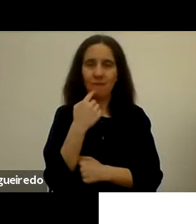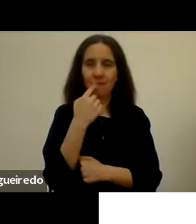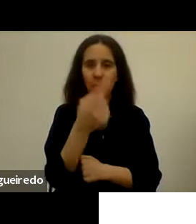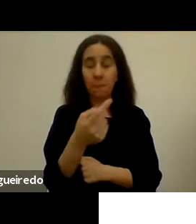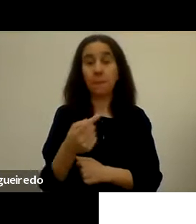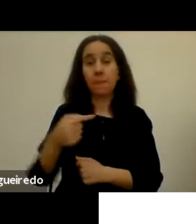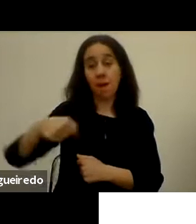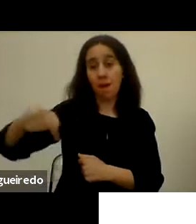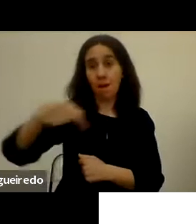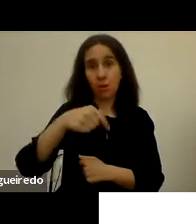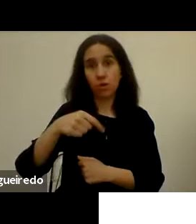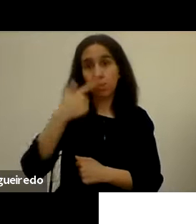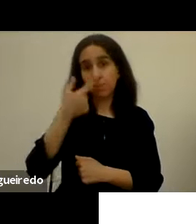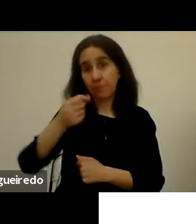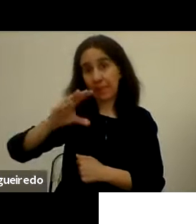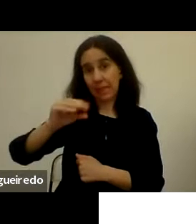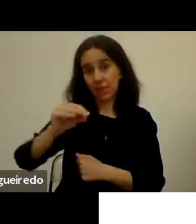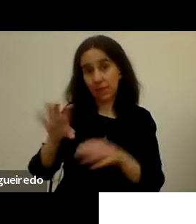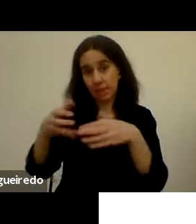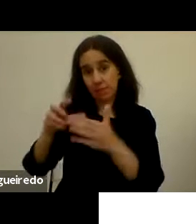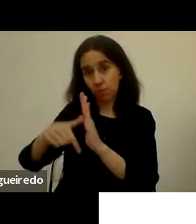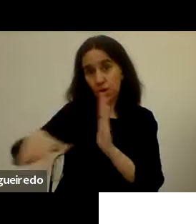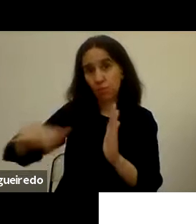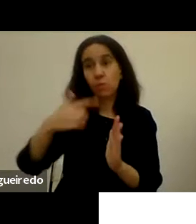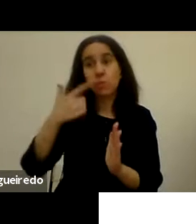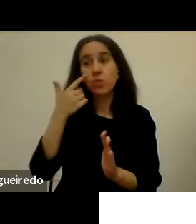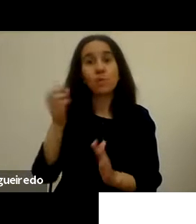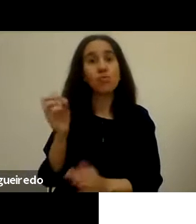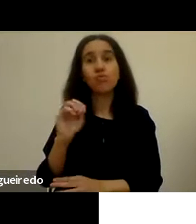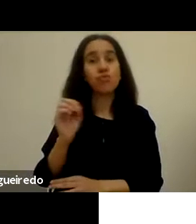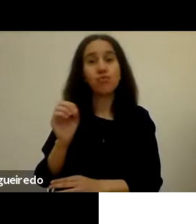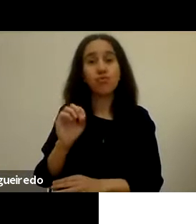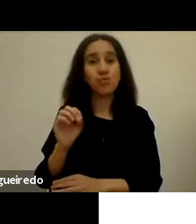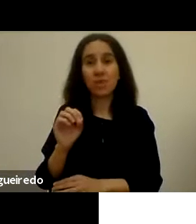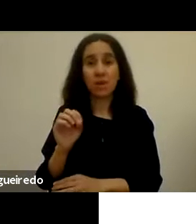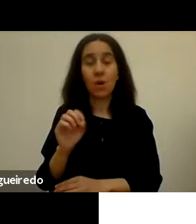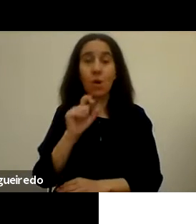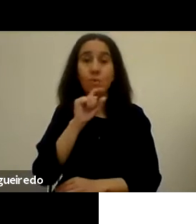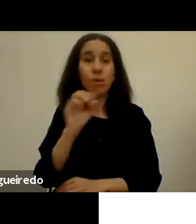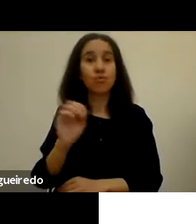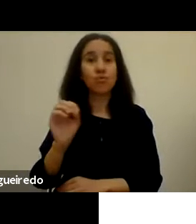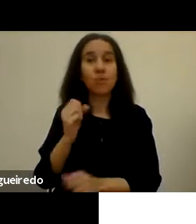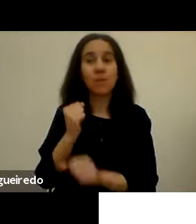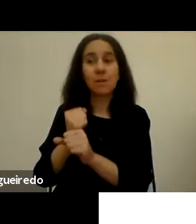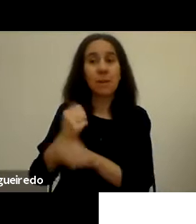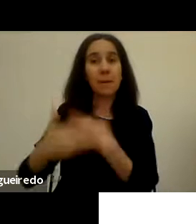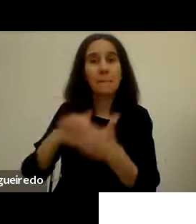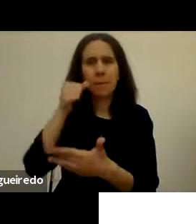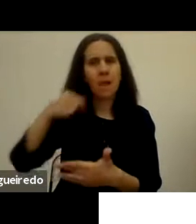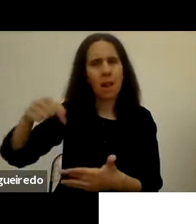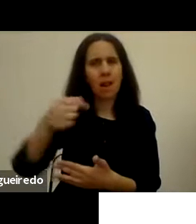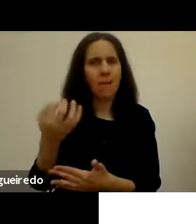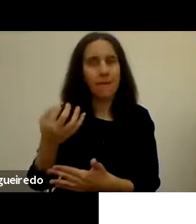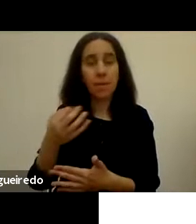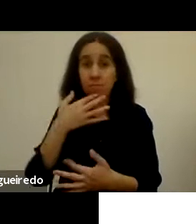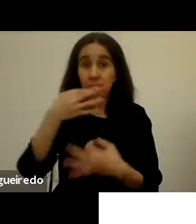de nós, dos 10 elementos desta equipe de projeto, não nos conhecíamos e não tínhamos tido a oportunidade ainda de trabalhar. Alguns sim, mas